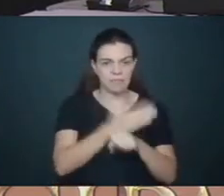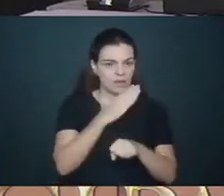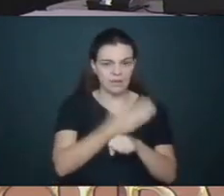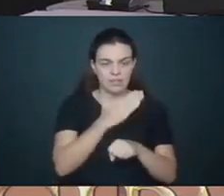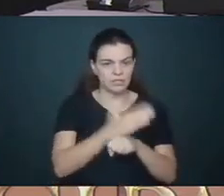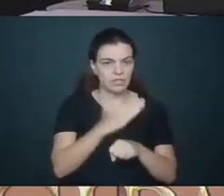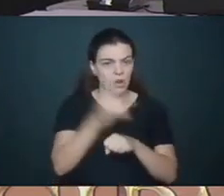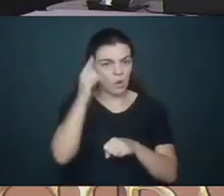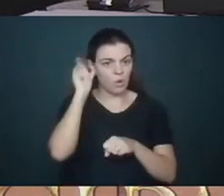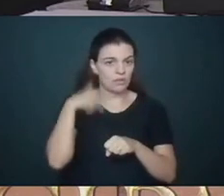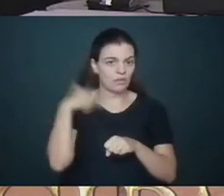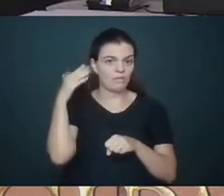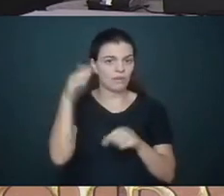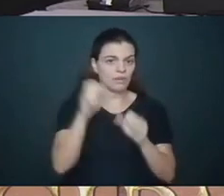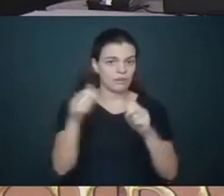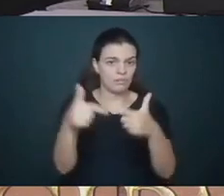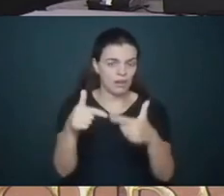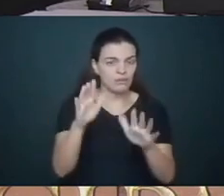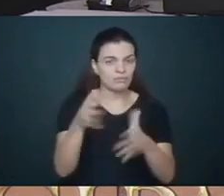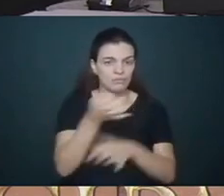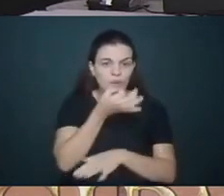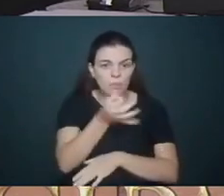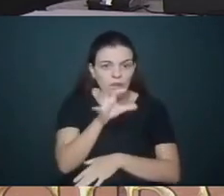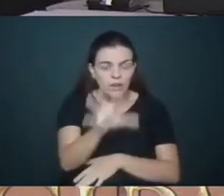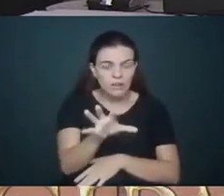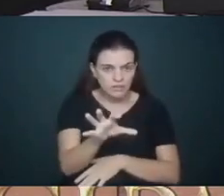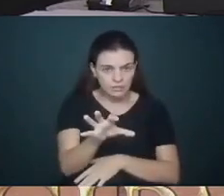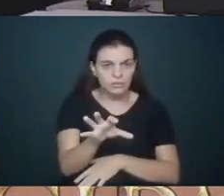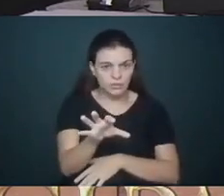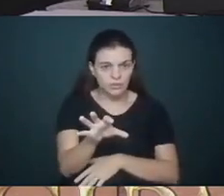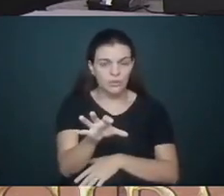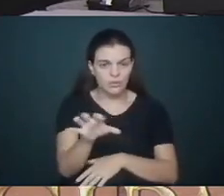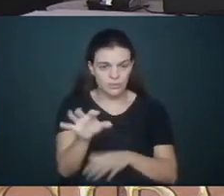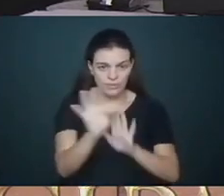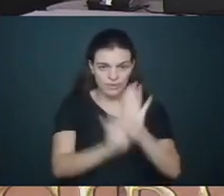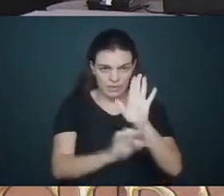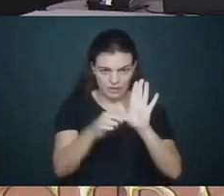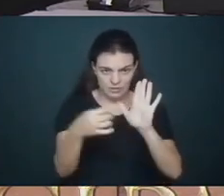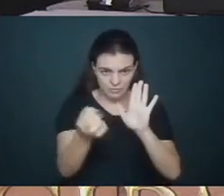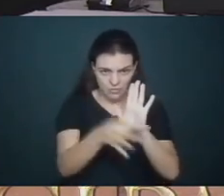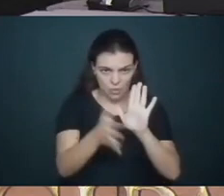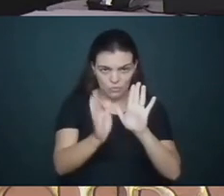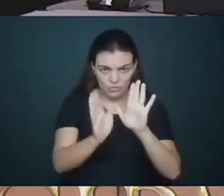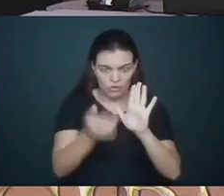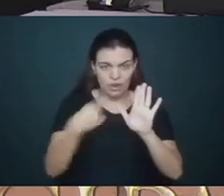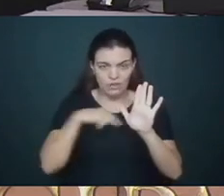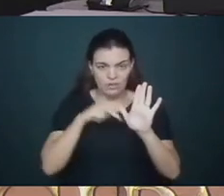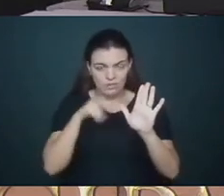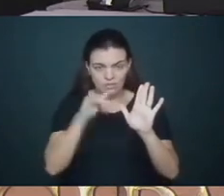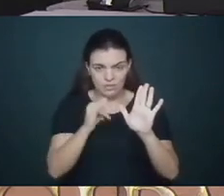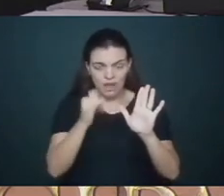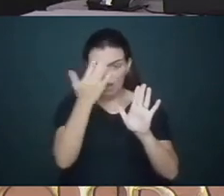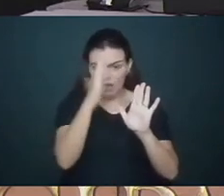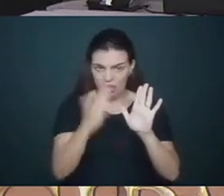e comentamos isso, que vamos só, o texto está pronto, nós vamos revisar juntamente com Francisco Simeão,